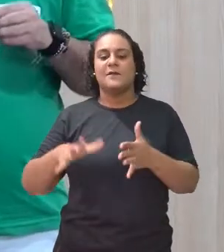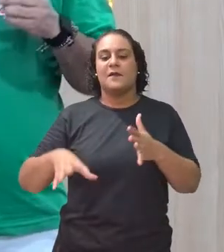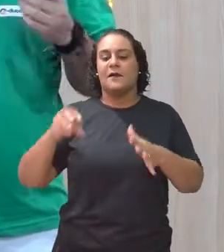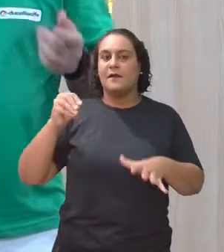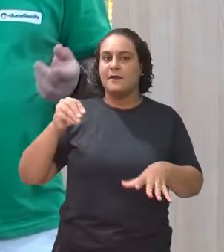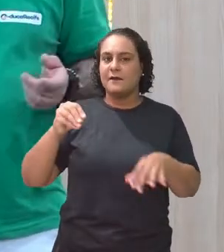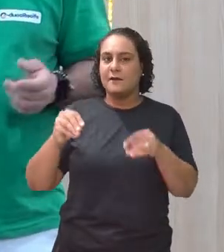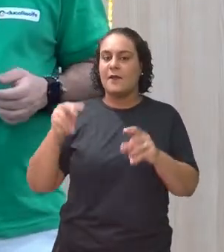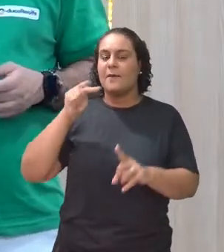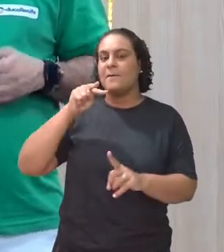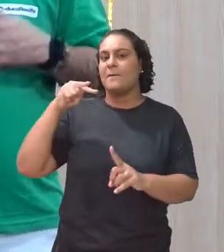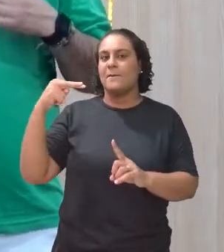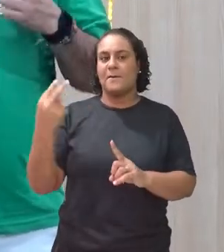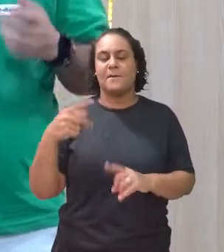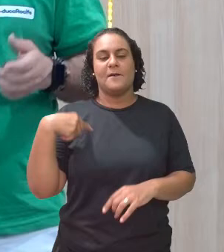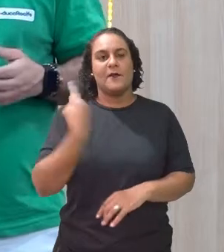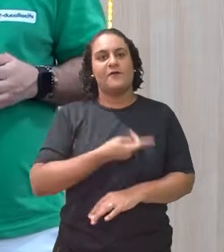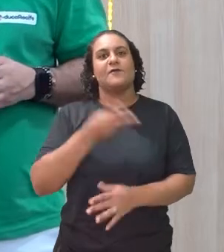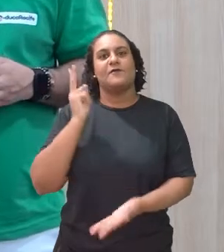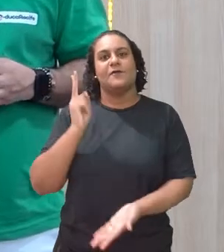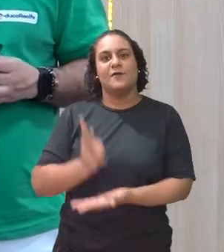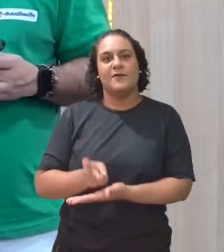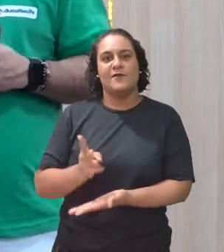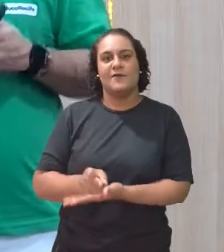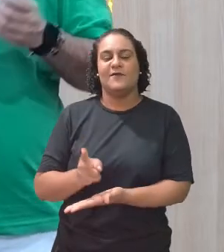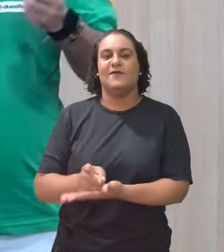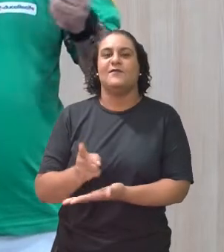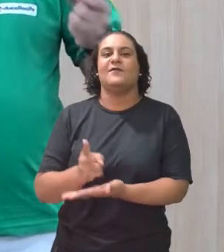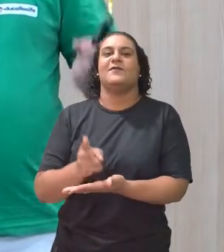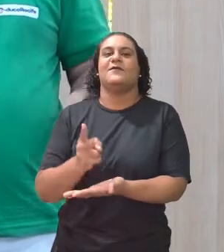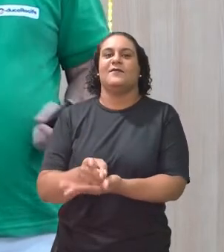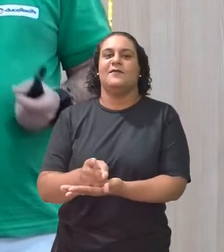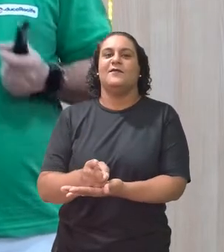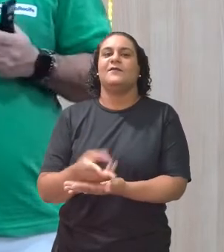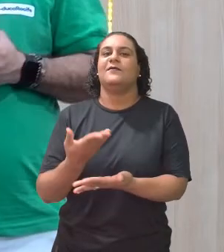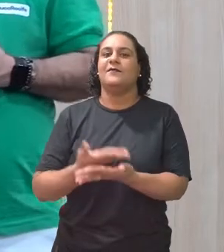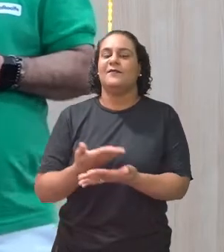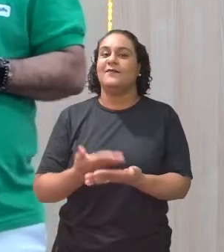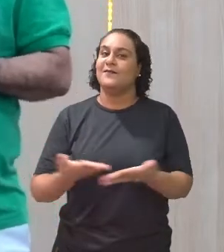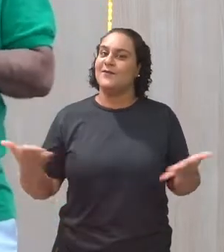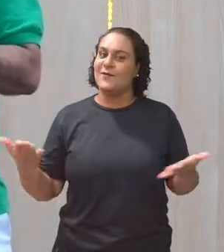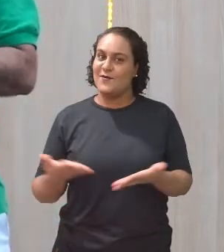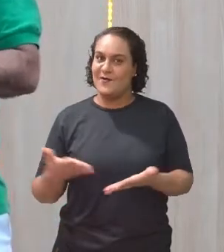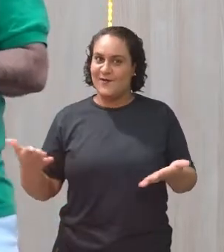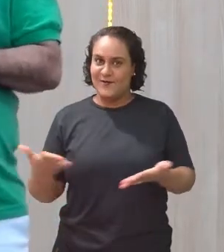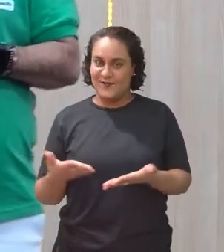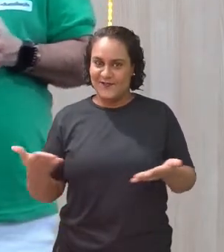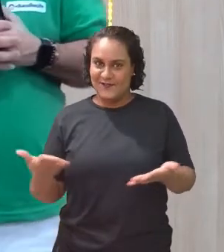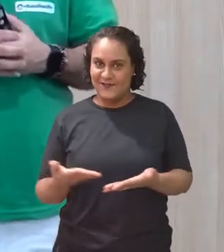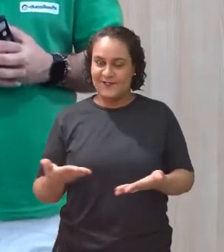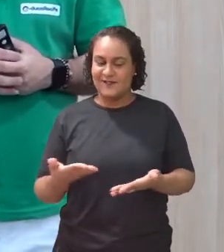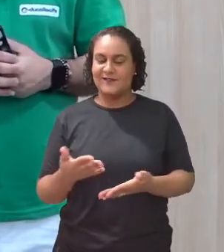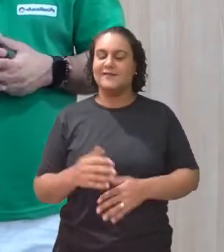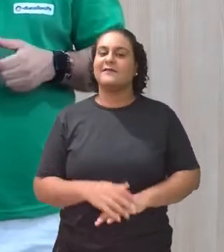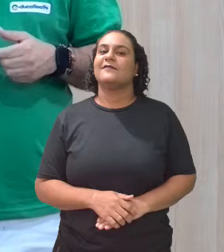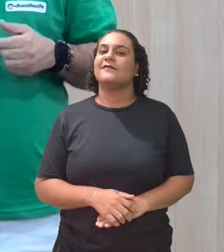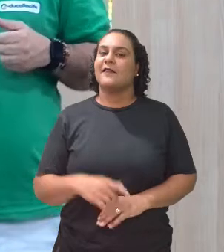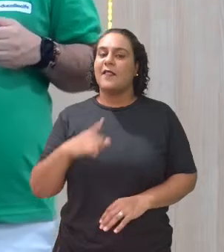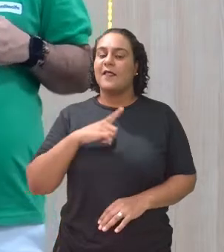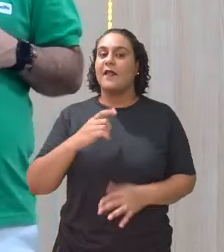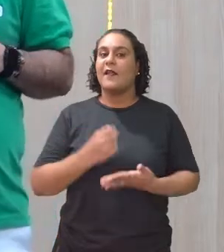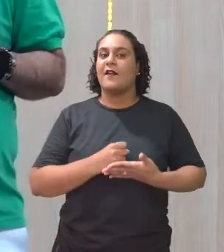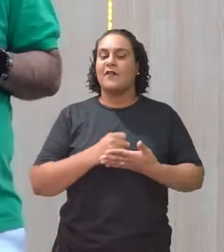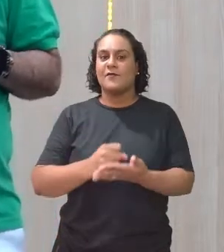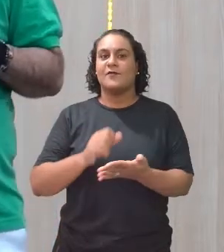nessa perspectiva, a gente vai dar continuidade a isso. E para a aula de hoje, a gente vai contar aqui com a ajuda